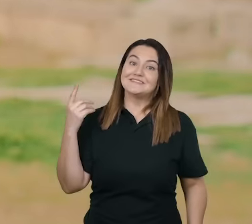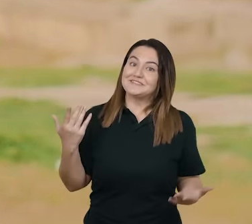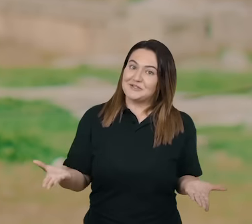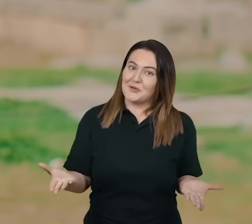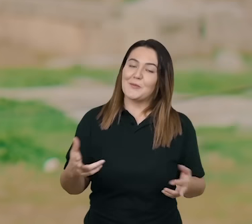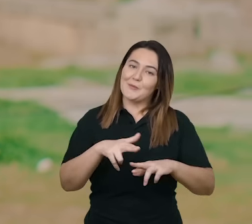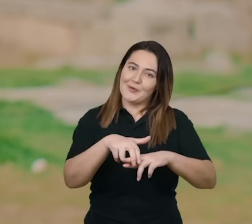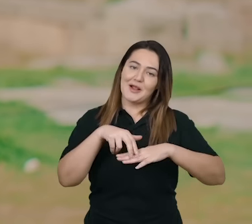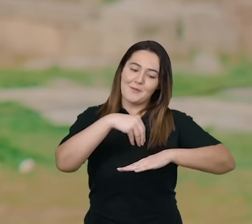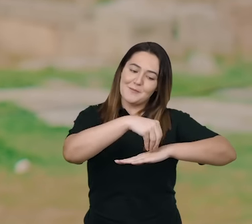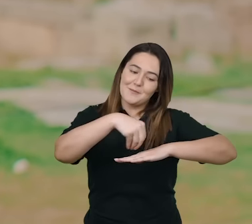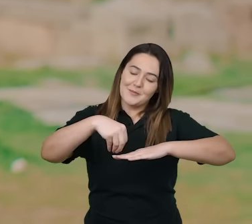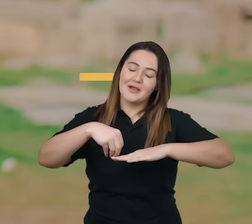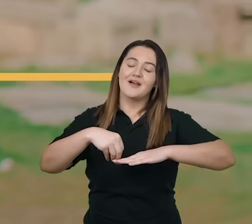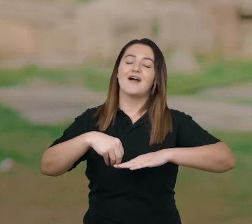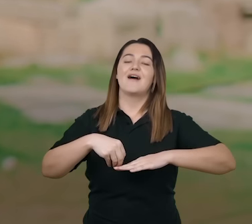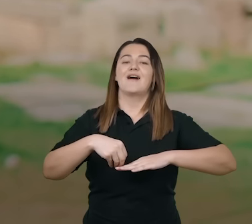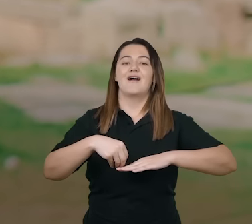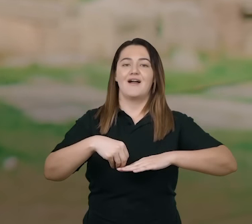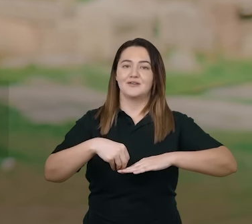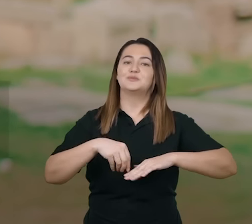vista arqueológico, eu trabalho com